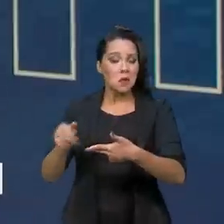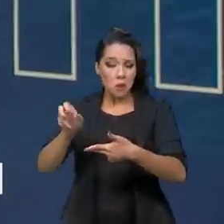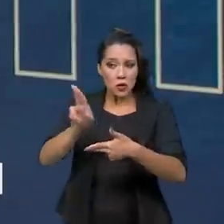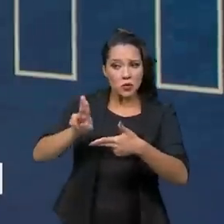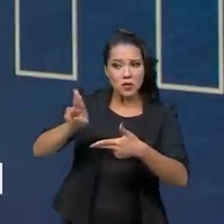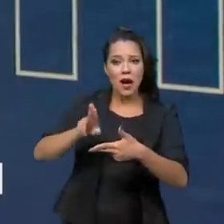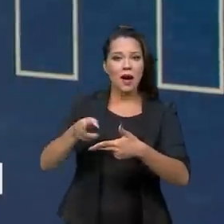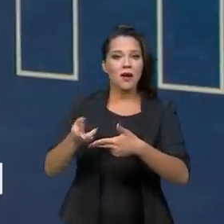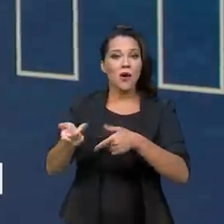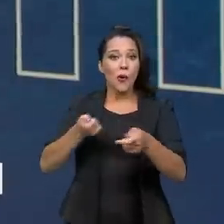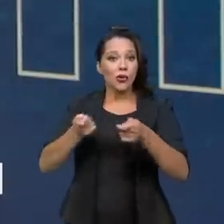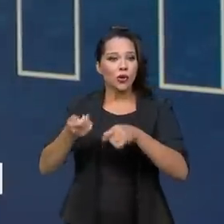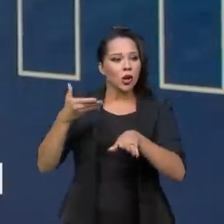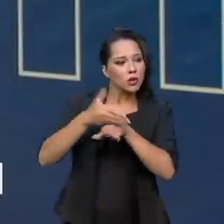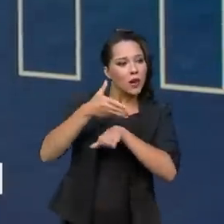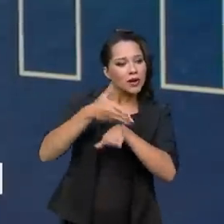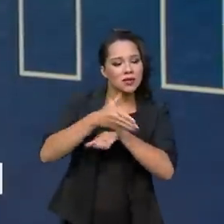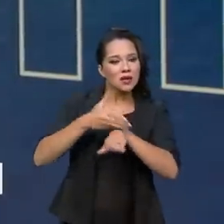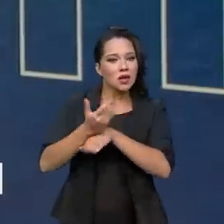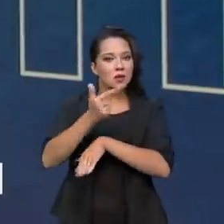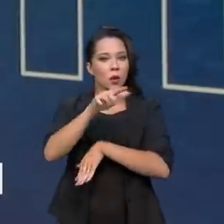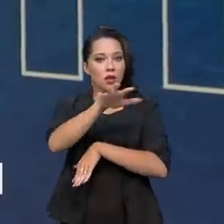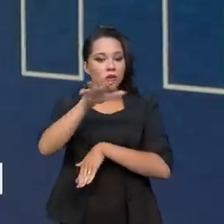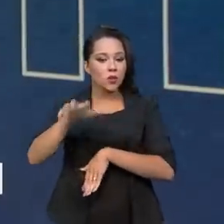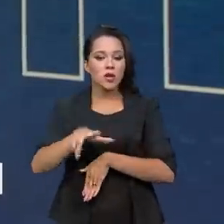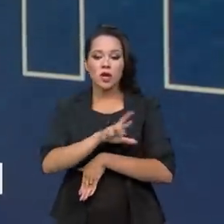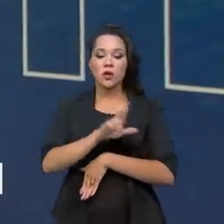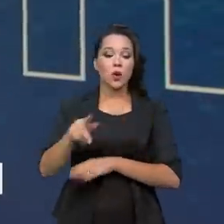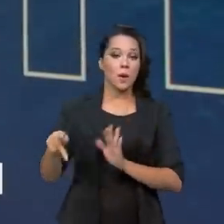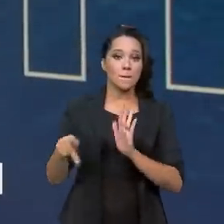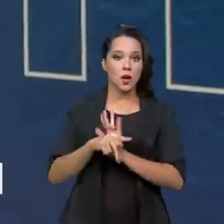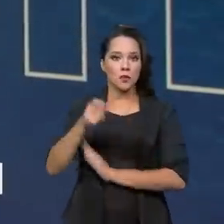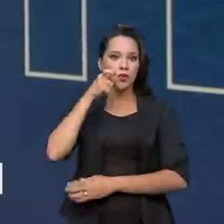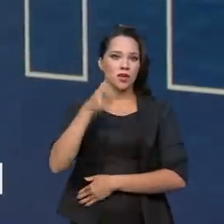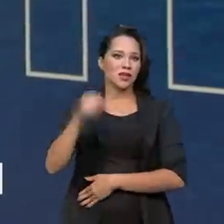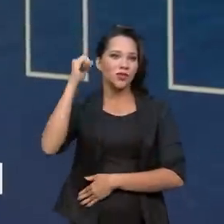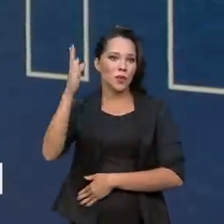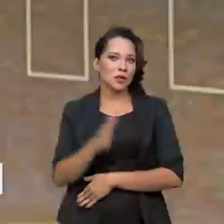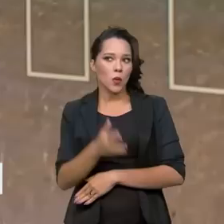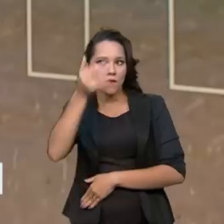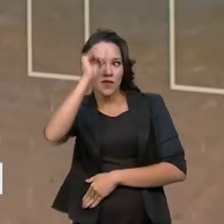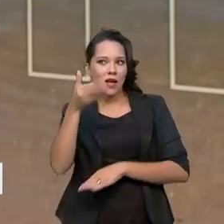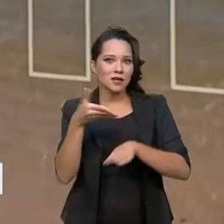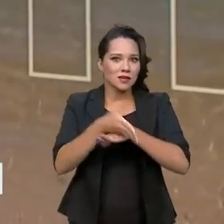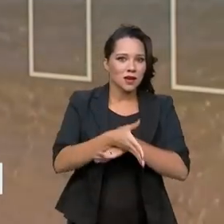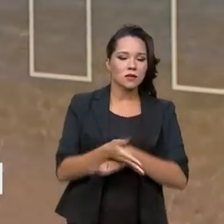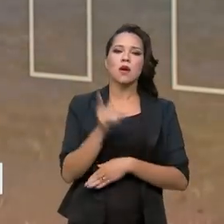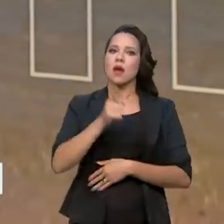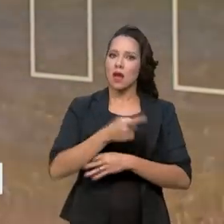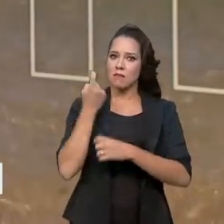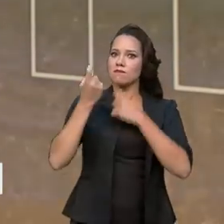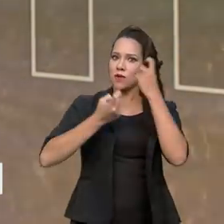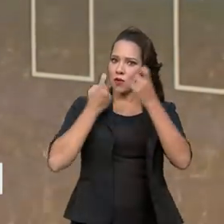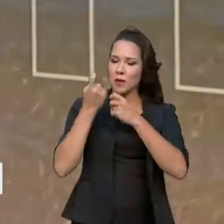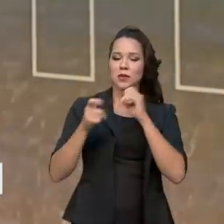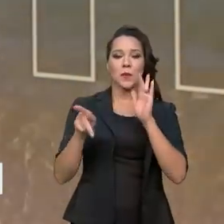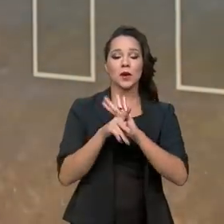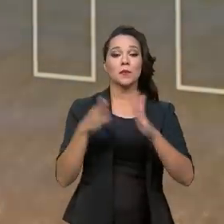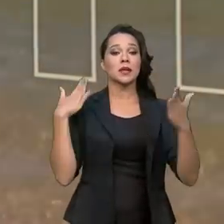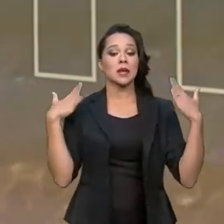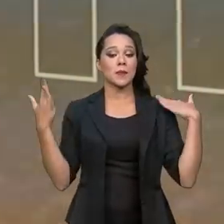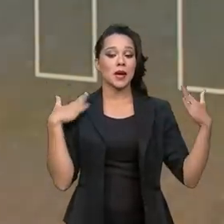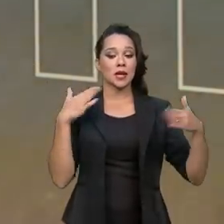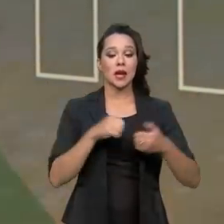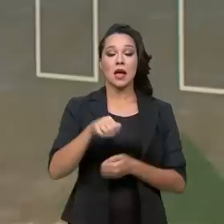o controle do acesso a outros atores que não sejam do interesse do Estado brasileiro, isso é uma preocupação da Marinha do Brasil